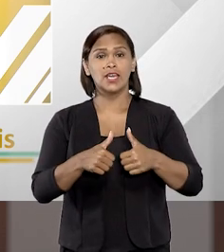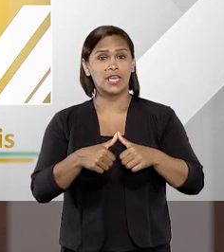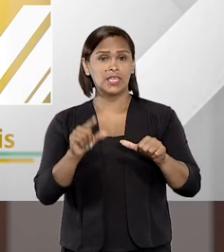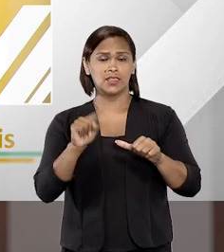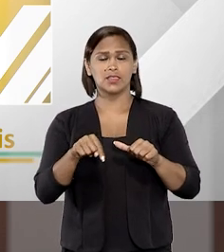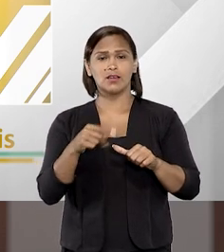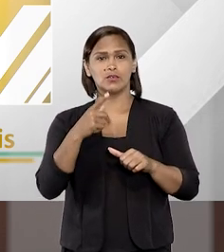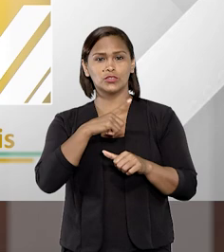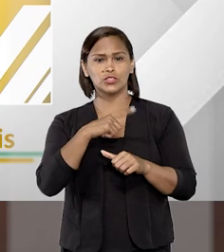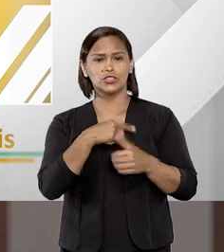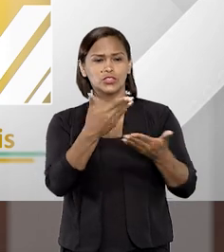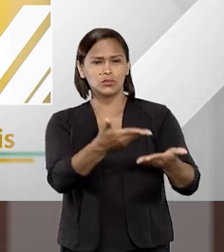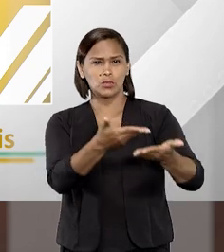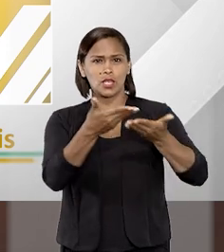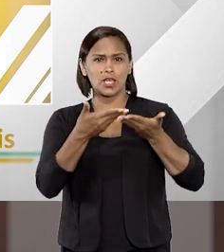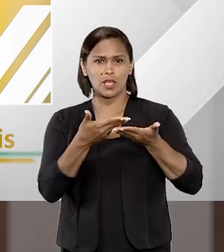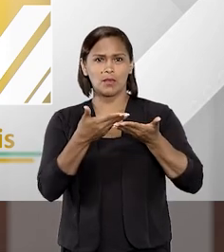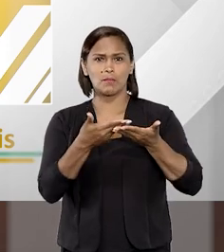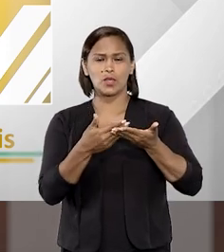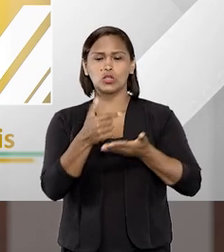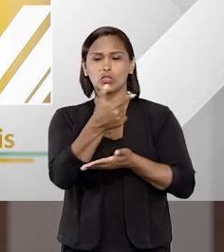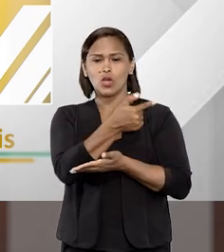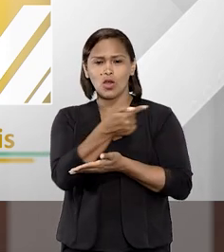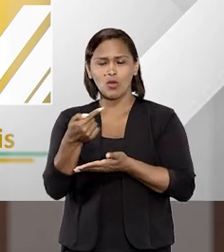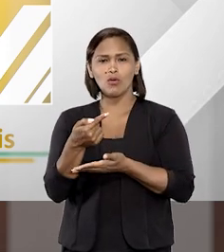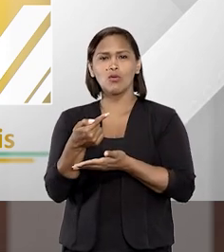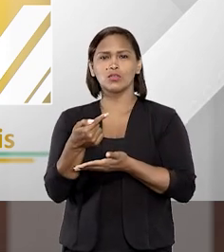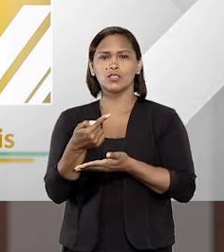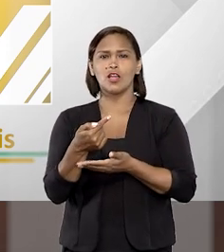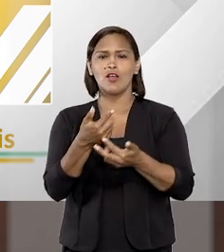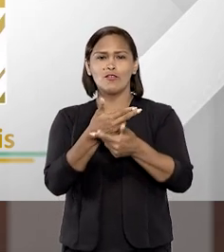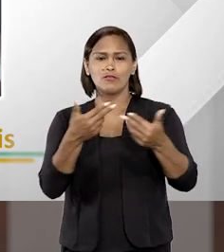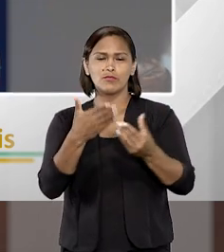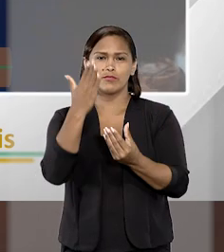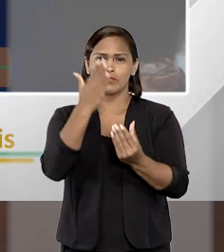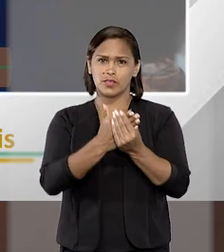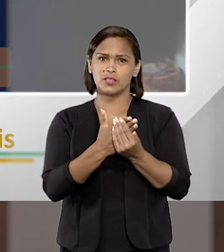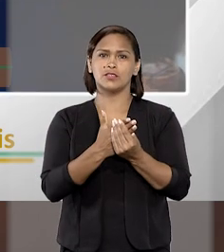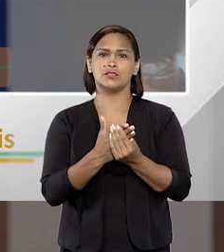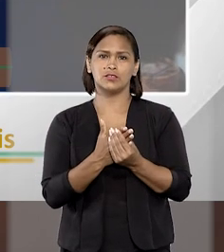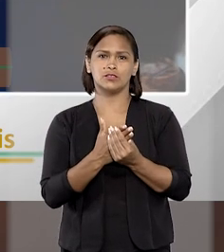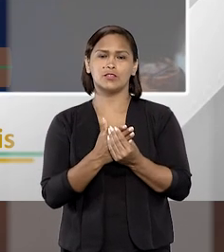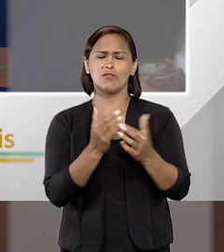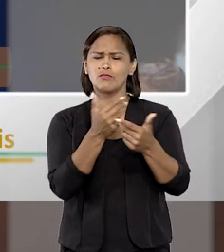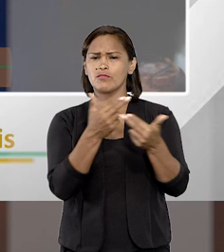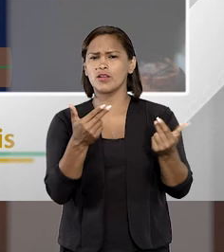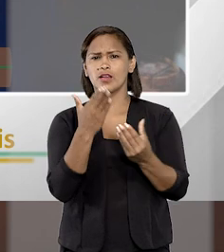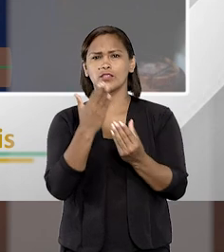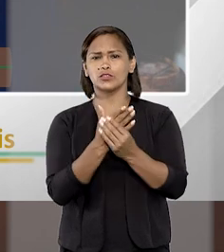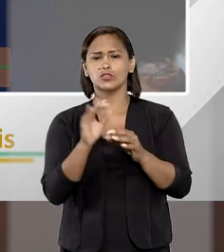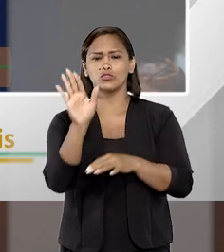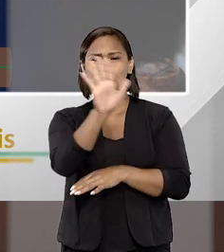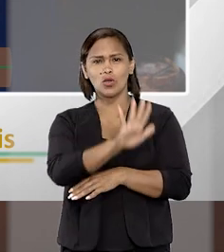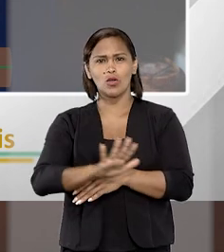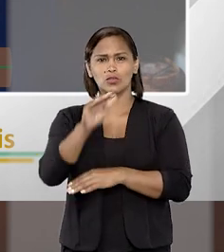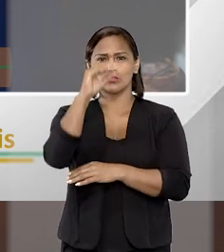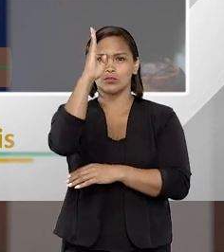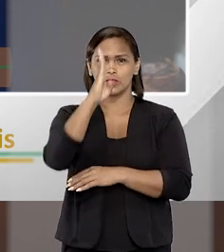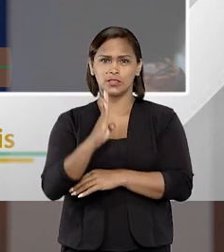nós temos recebido semanalmente vários processos Brasil